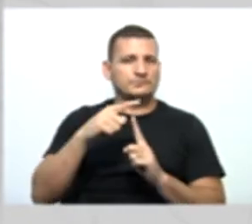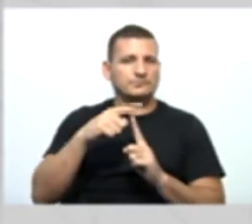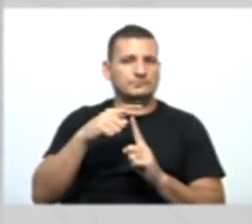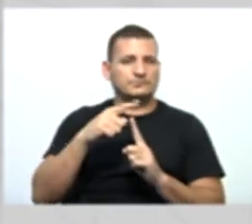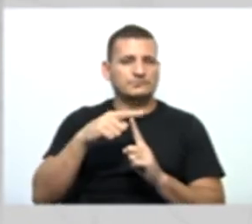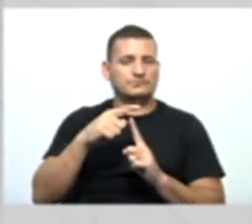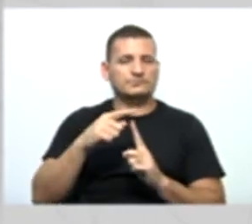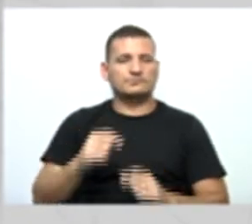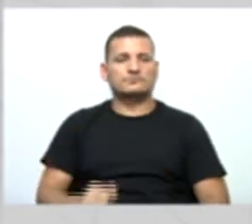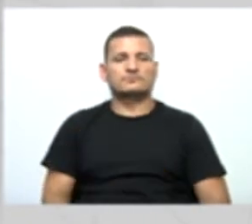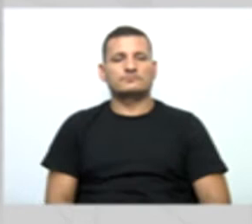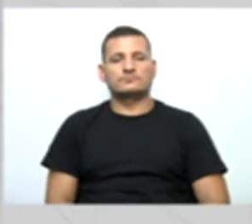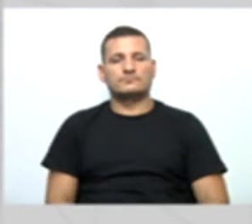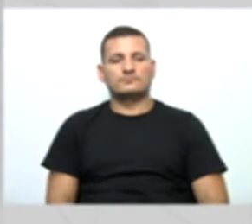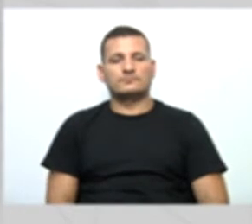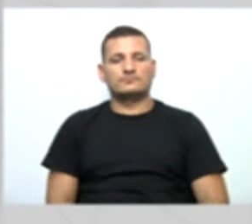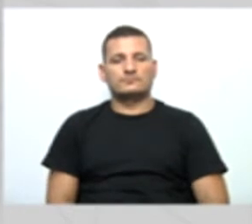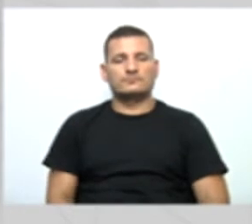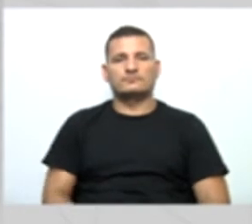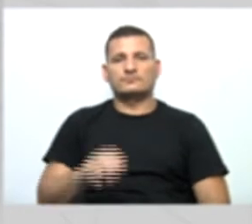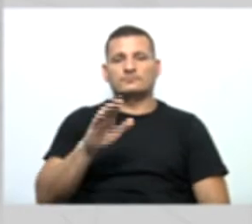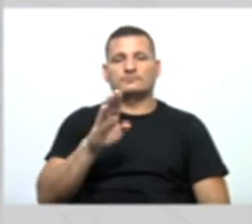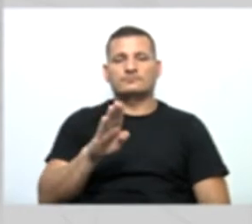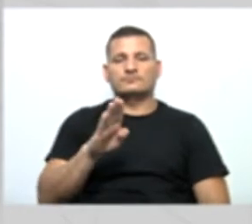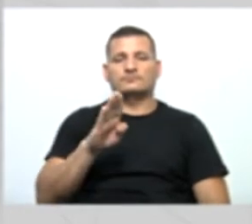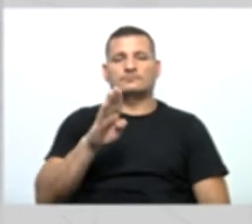ela é da raça Bulldog.